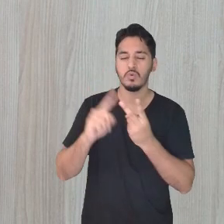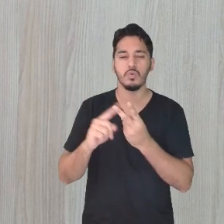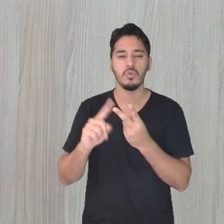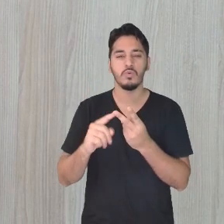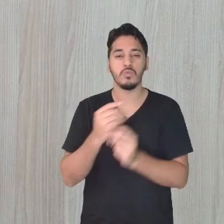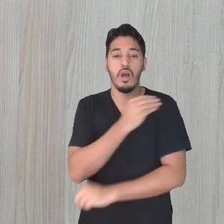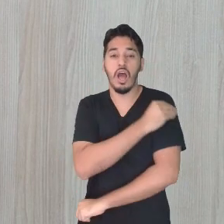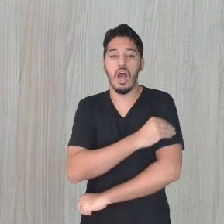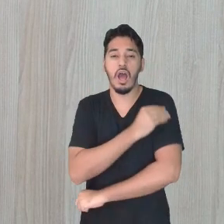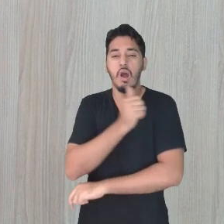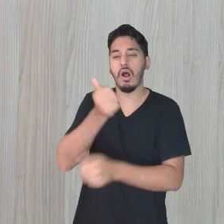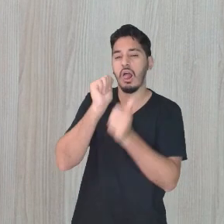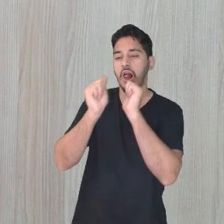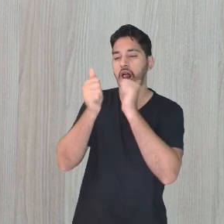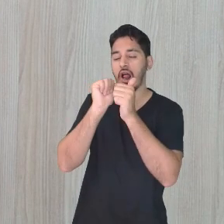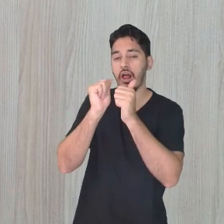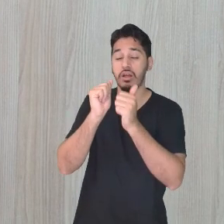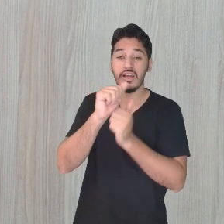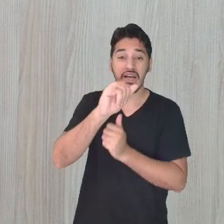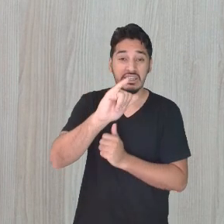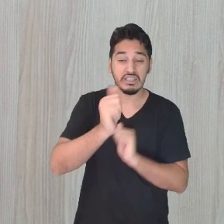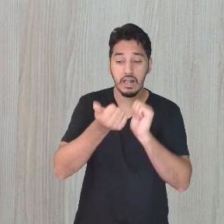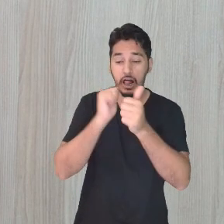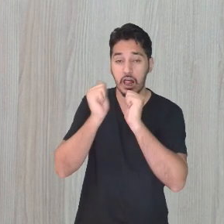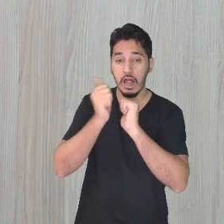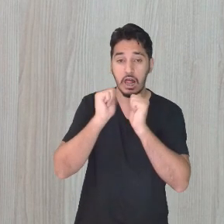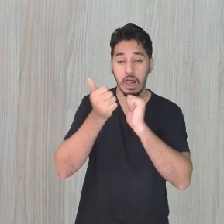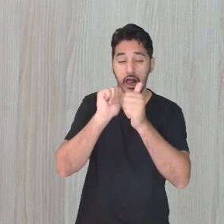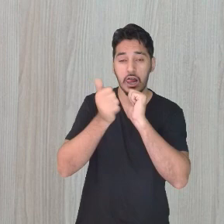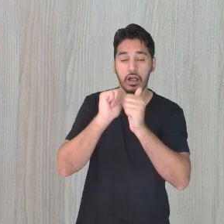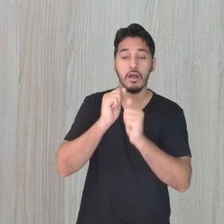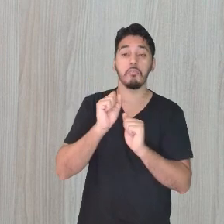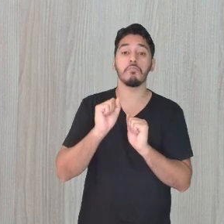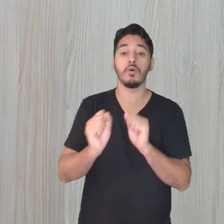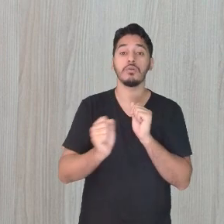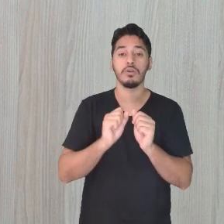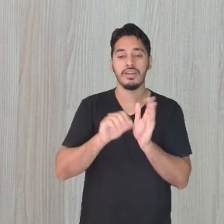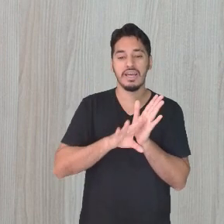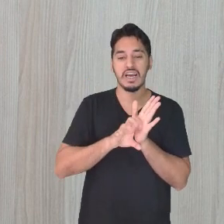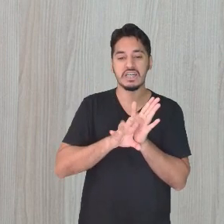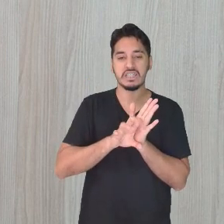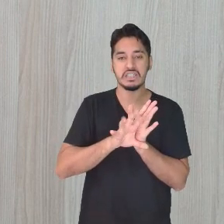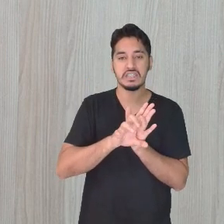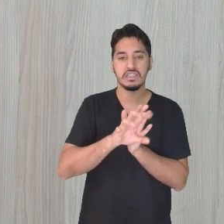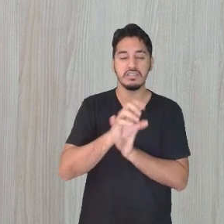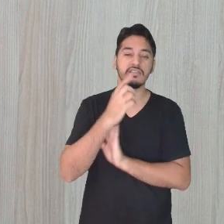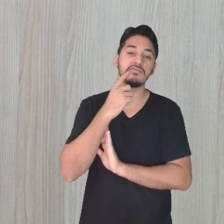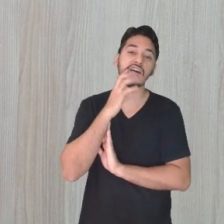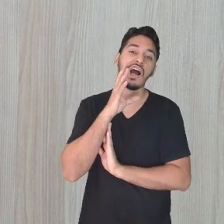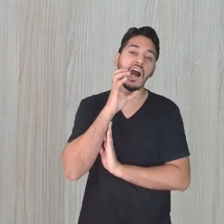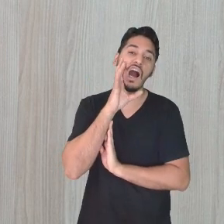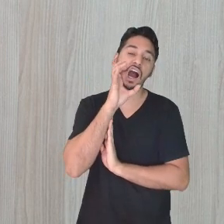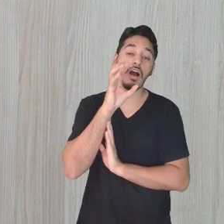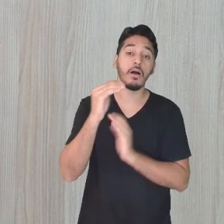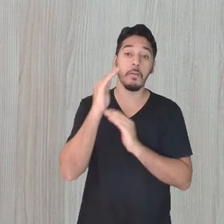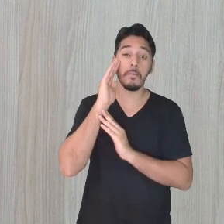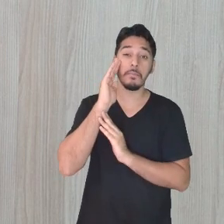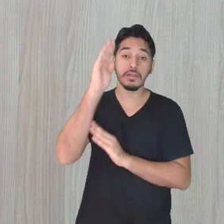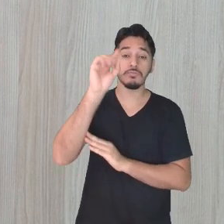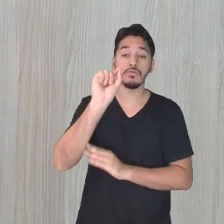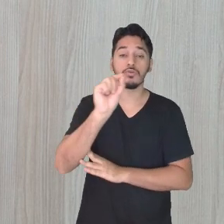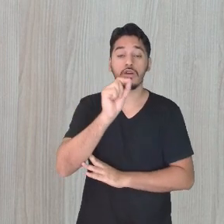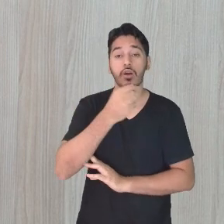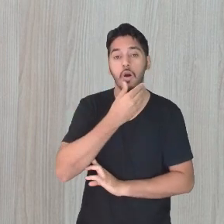então em grande quantidade ele pode acelerar essa questão aí do câncer bucal, principalmente atingindo homens a partir